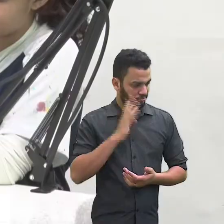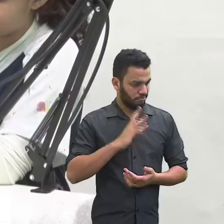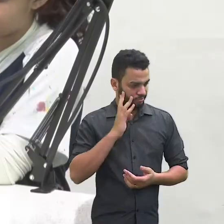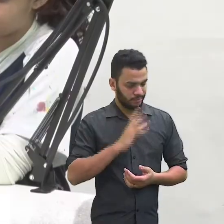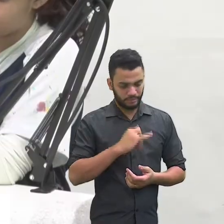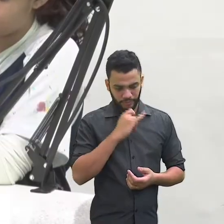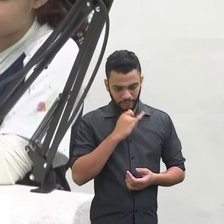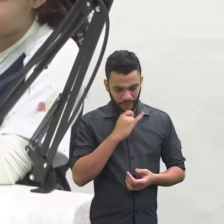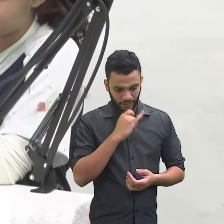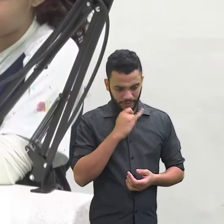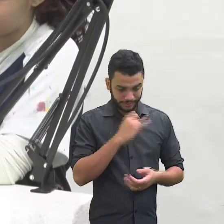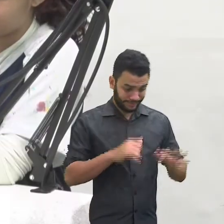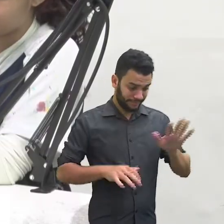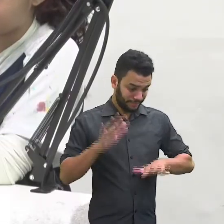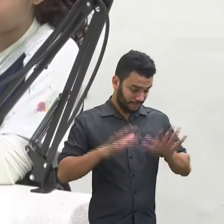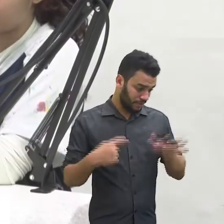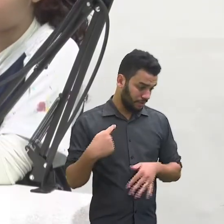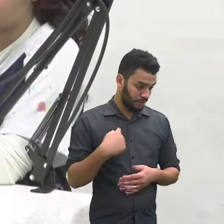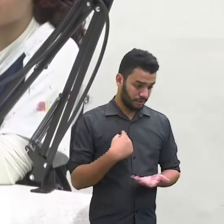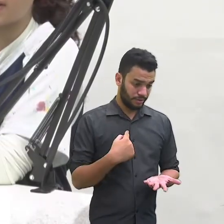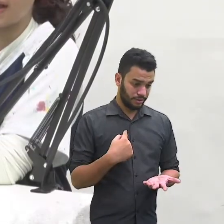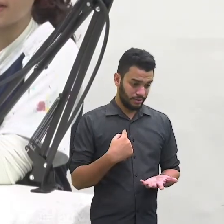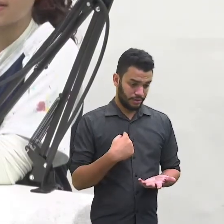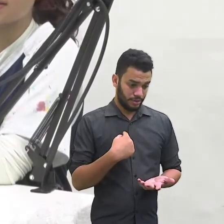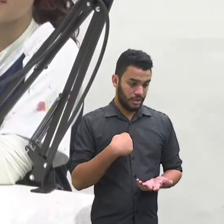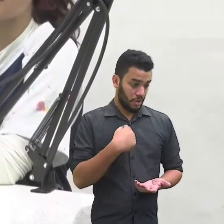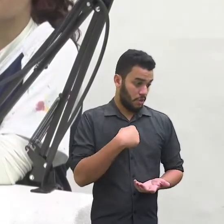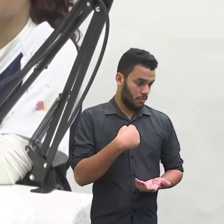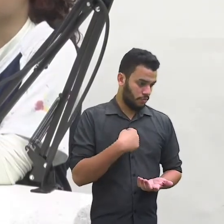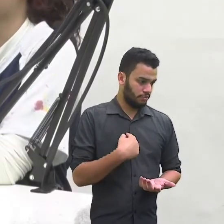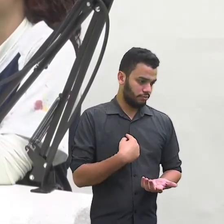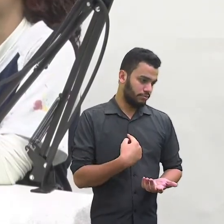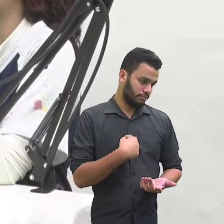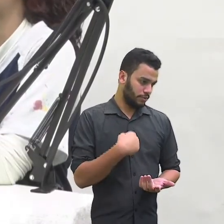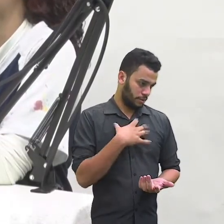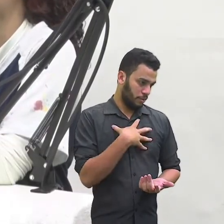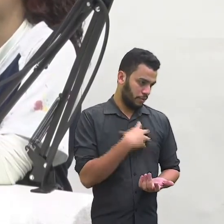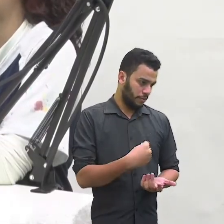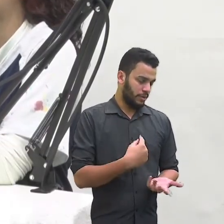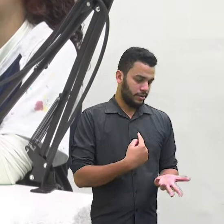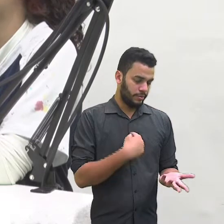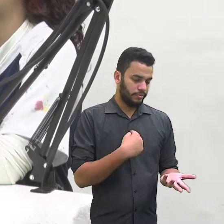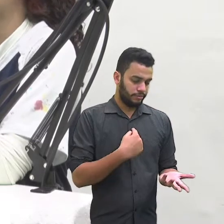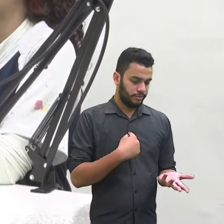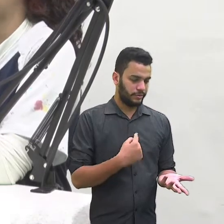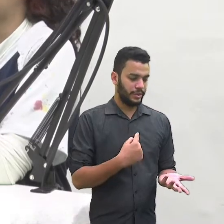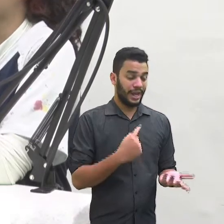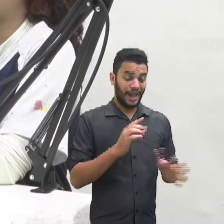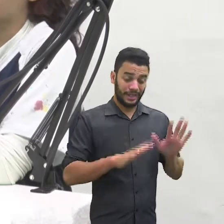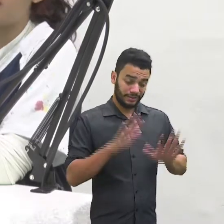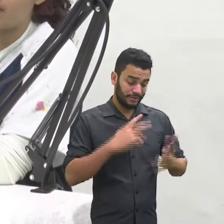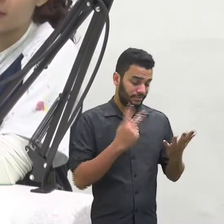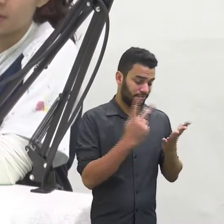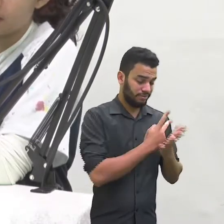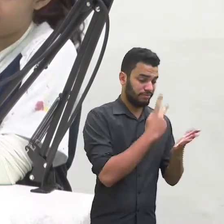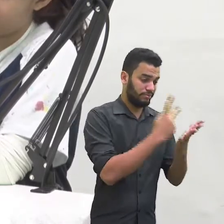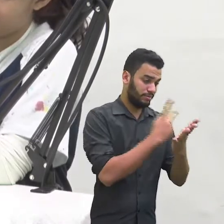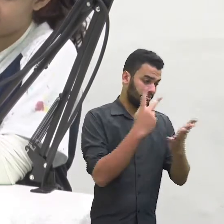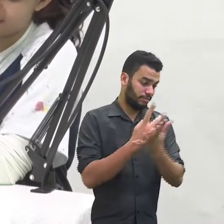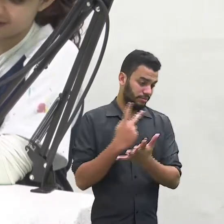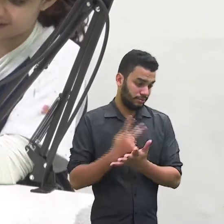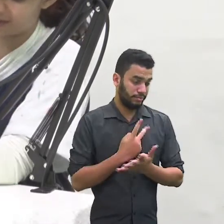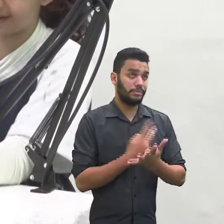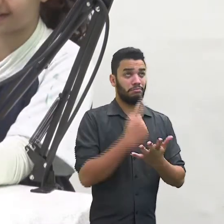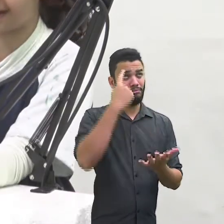às vezes, fazemos coisas que não temos consciência. Achamos que é uma coisa boa e acaba virando uma bola de neve,